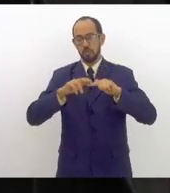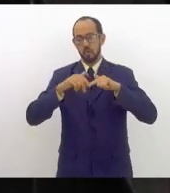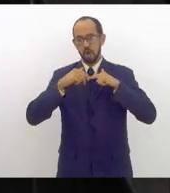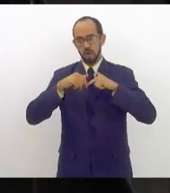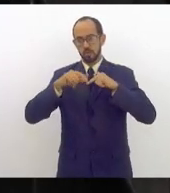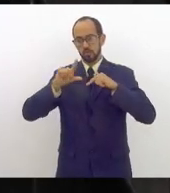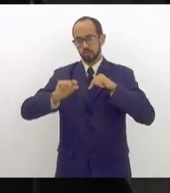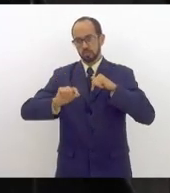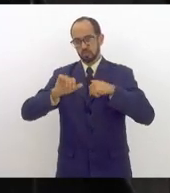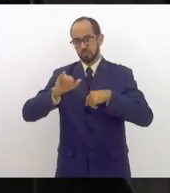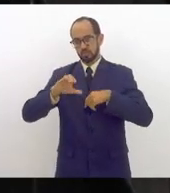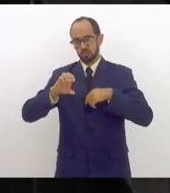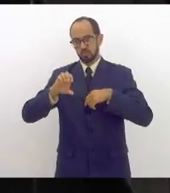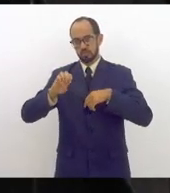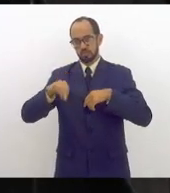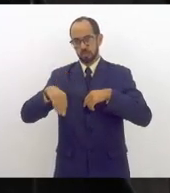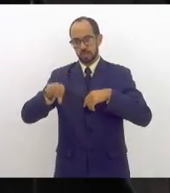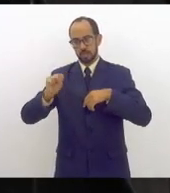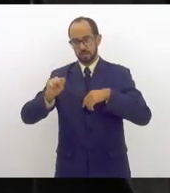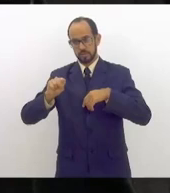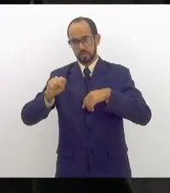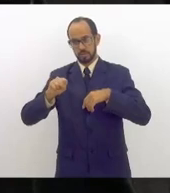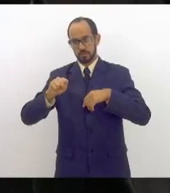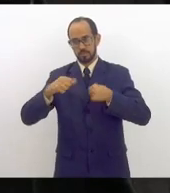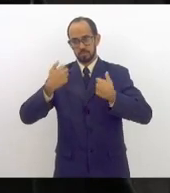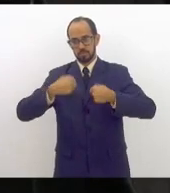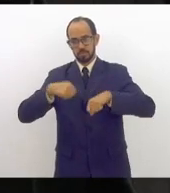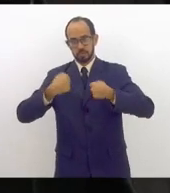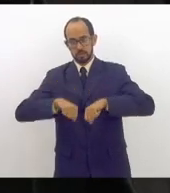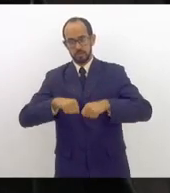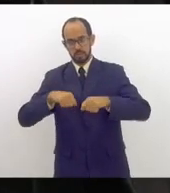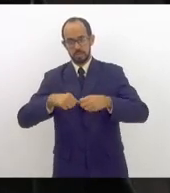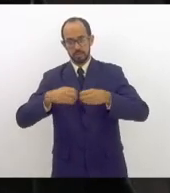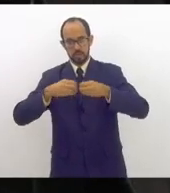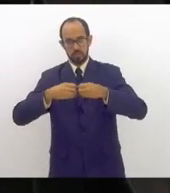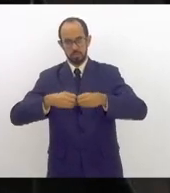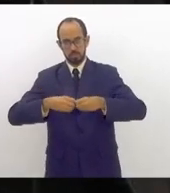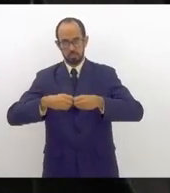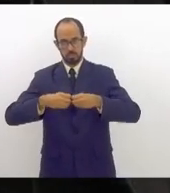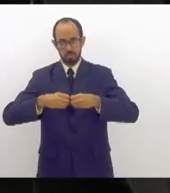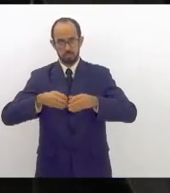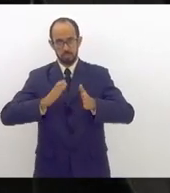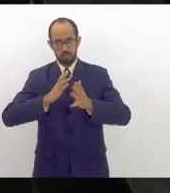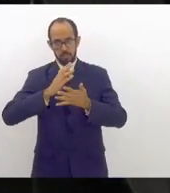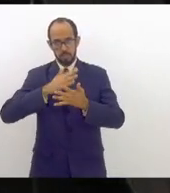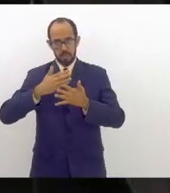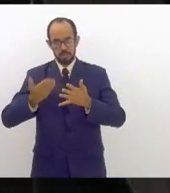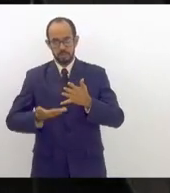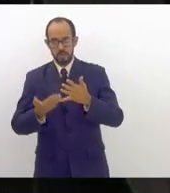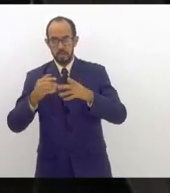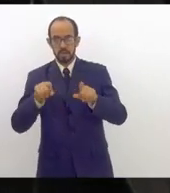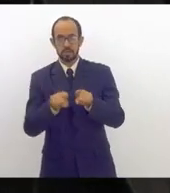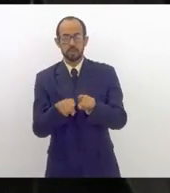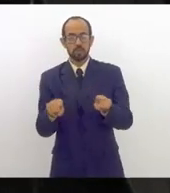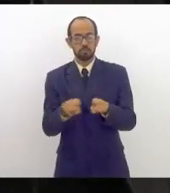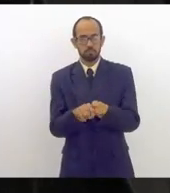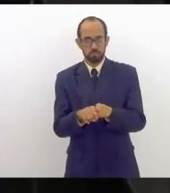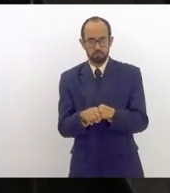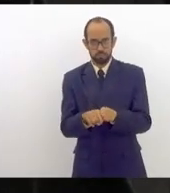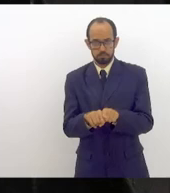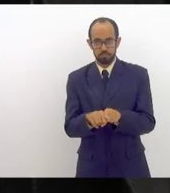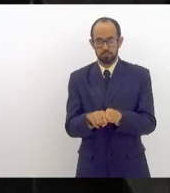de ICMS em 22 deve ter sua perda, parcela constitucional destinada